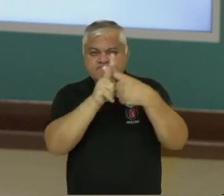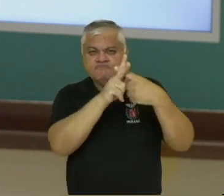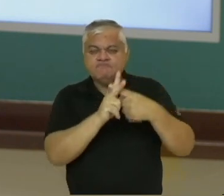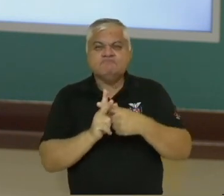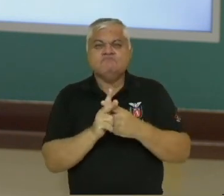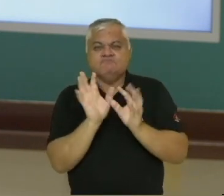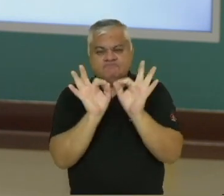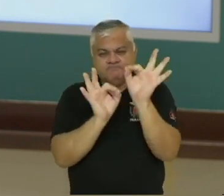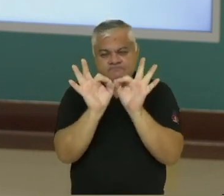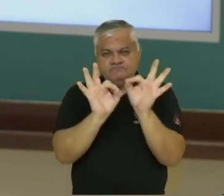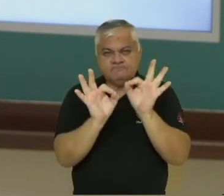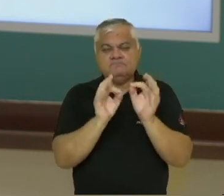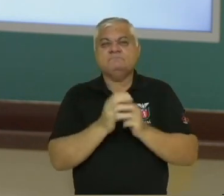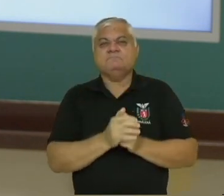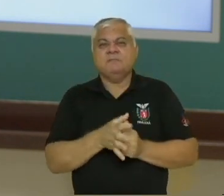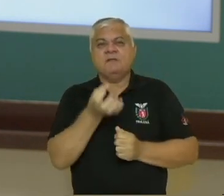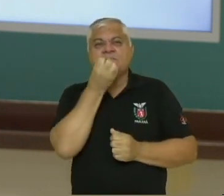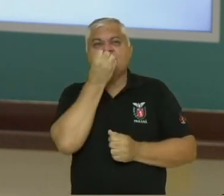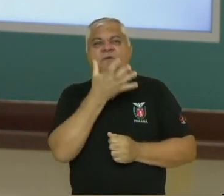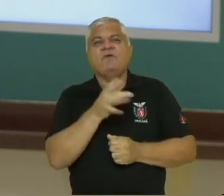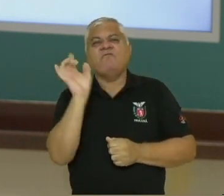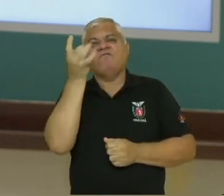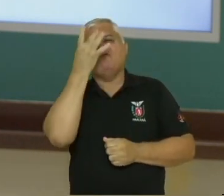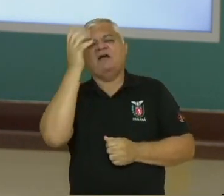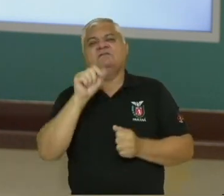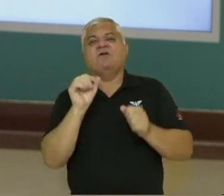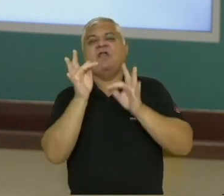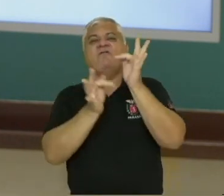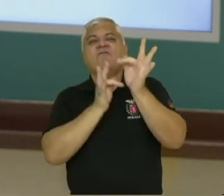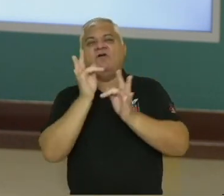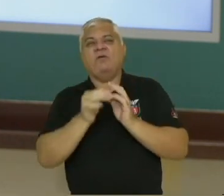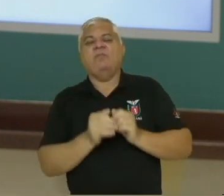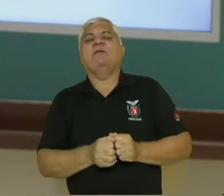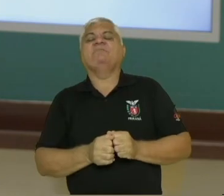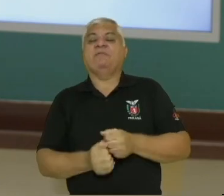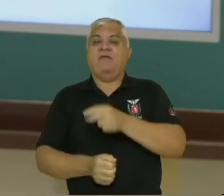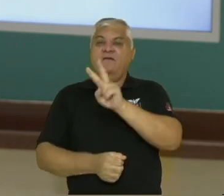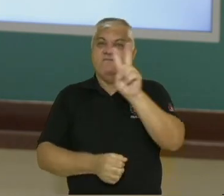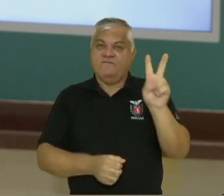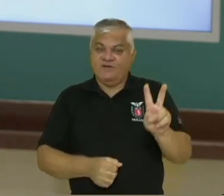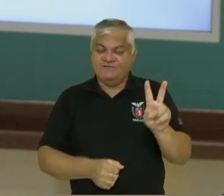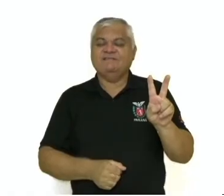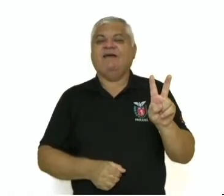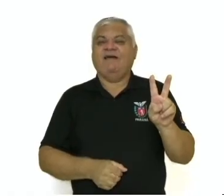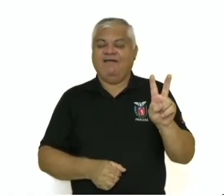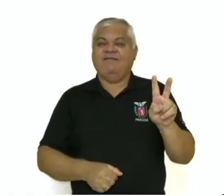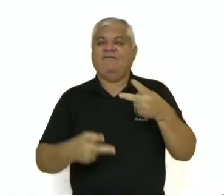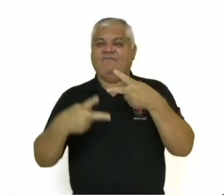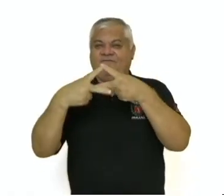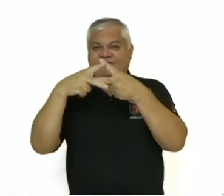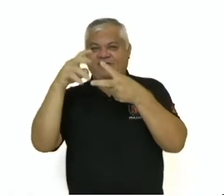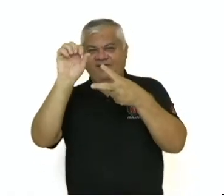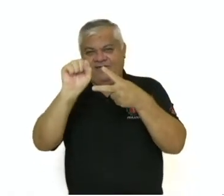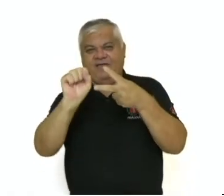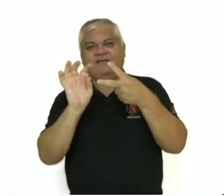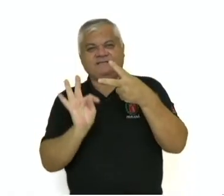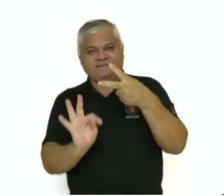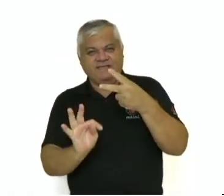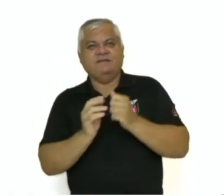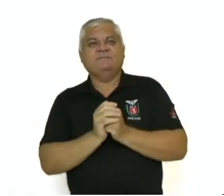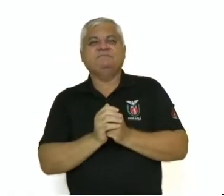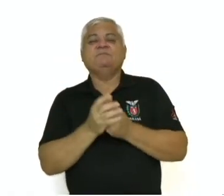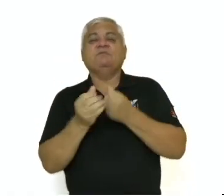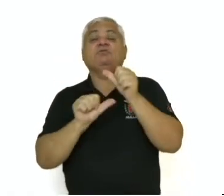aquela arrumadinha nos dados, e agora é só ser feliz, né? Então, substitui na equaçãozinha, V igual a ΔS sobre